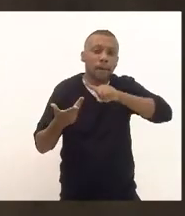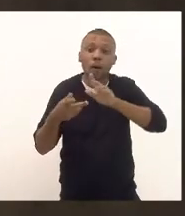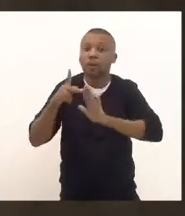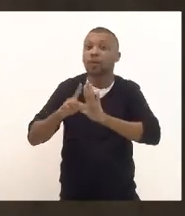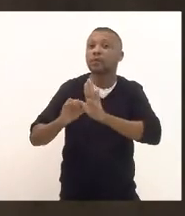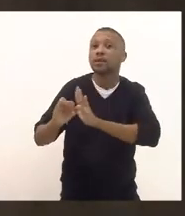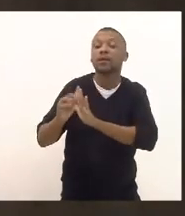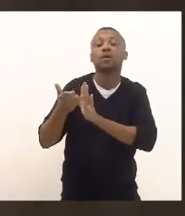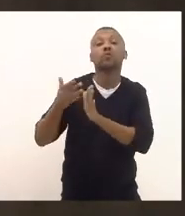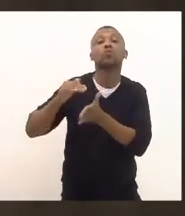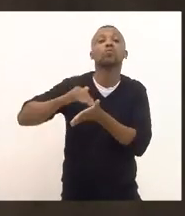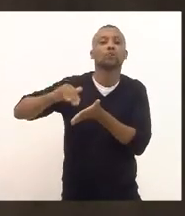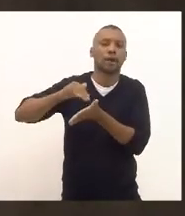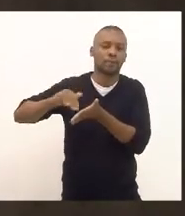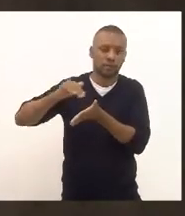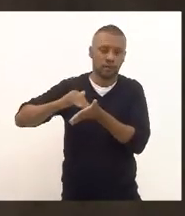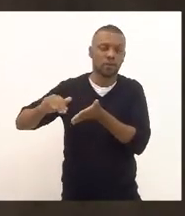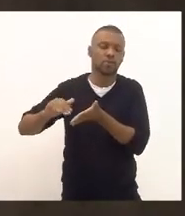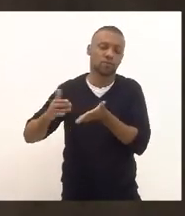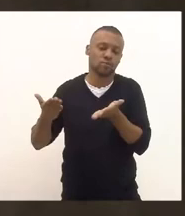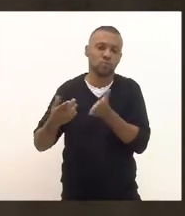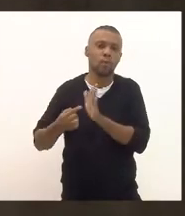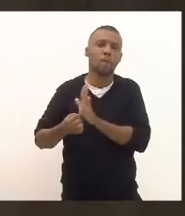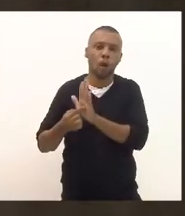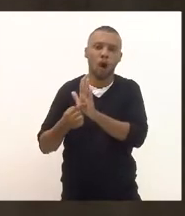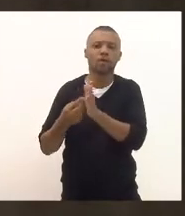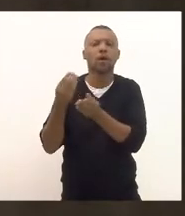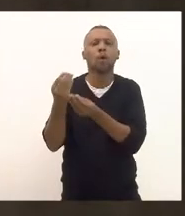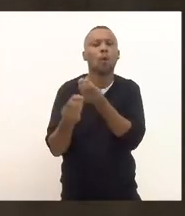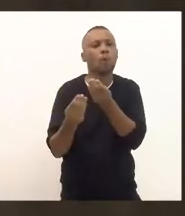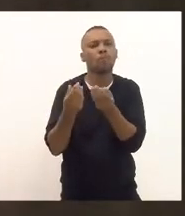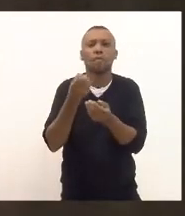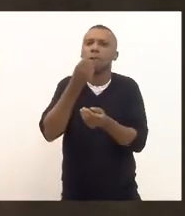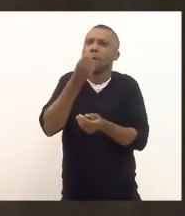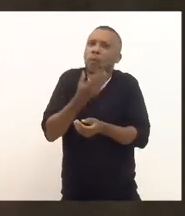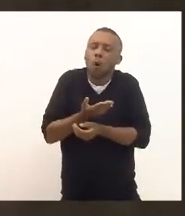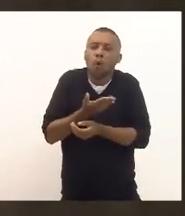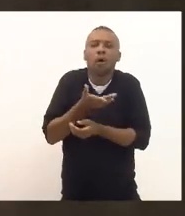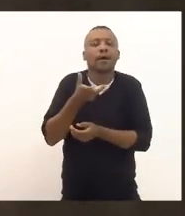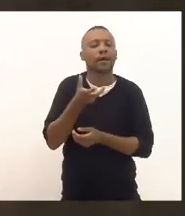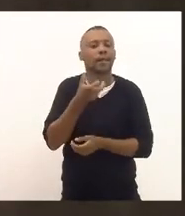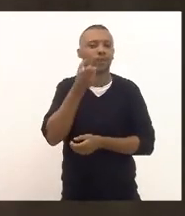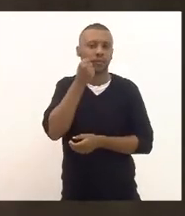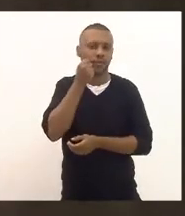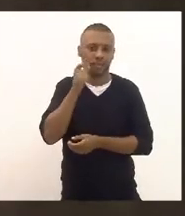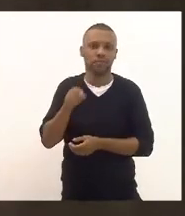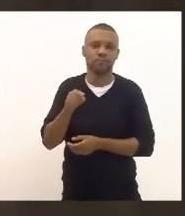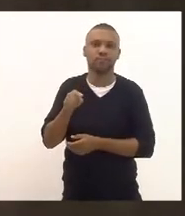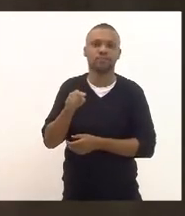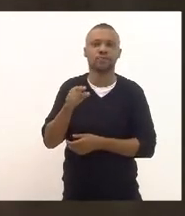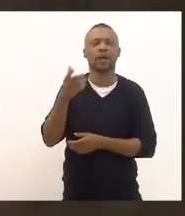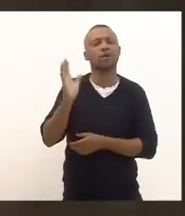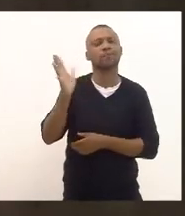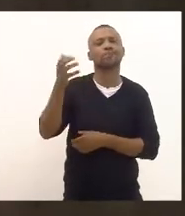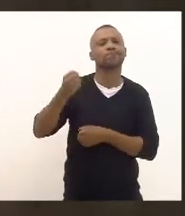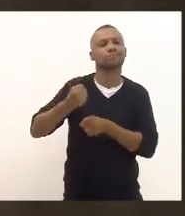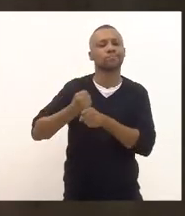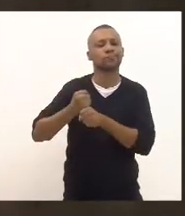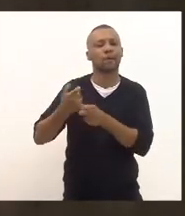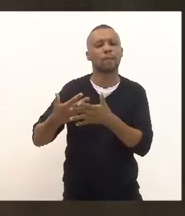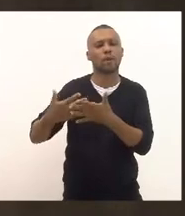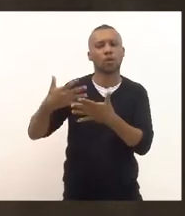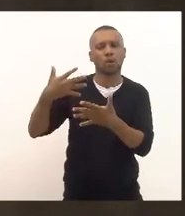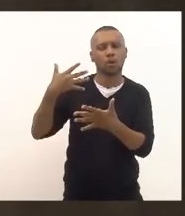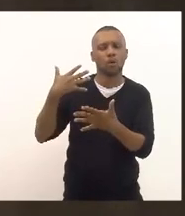de lei do gabinete isso mostra como foi positivo aquela do São que aconteceu alguns anos